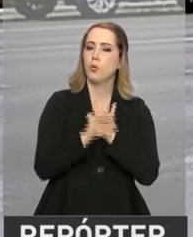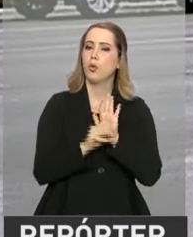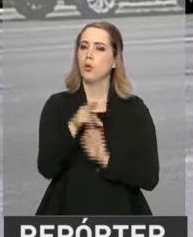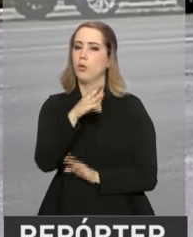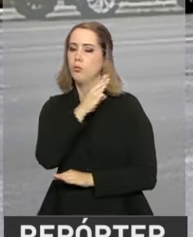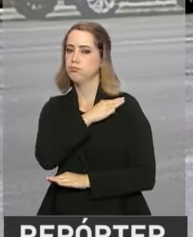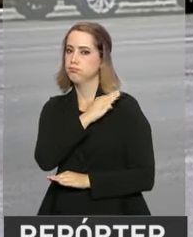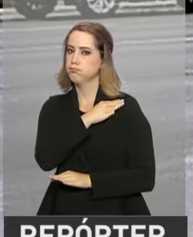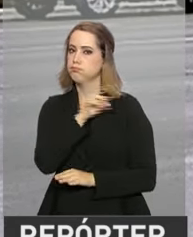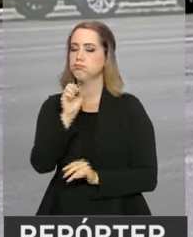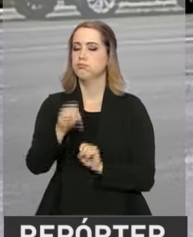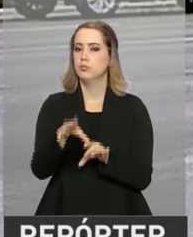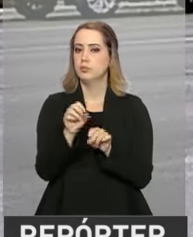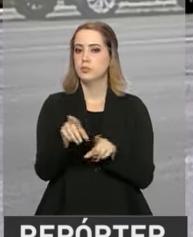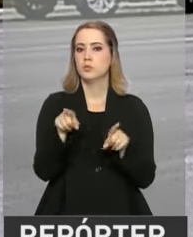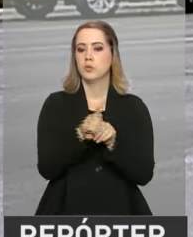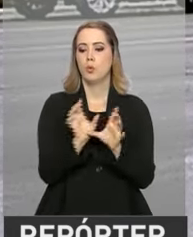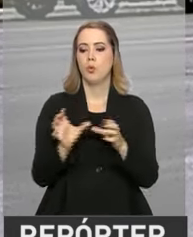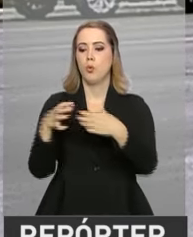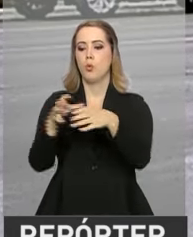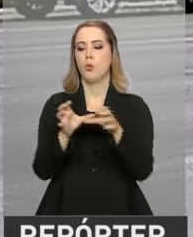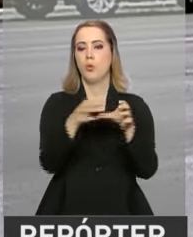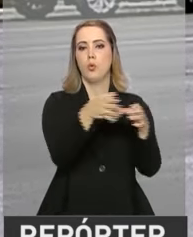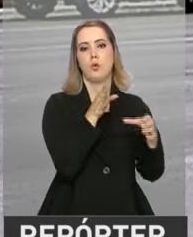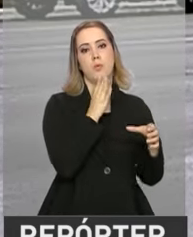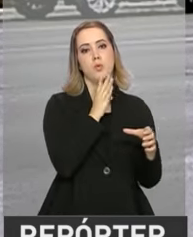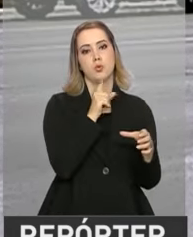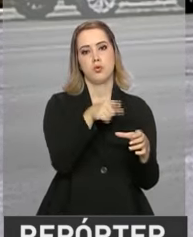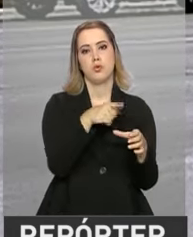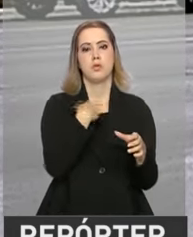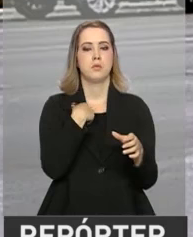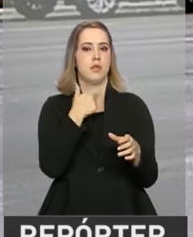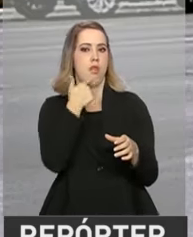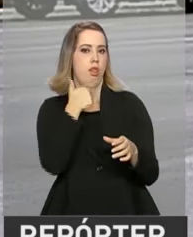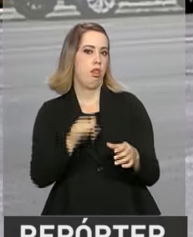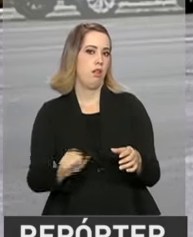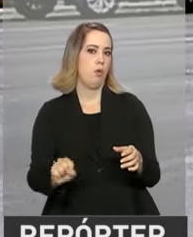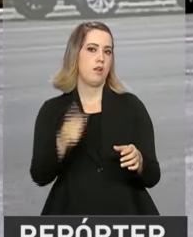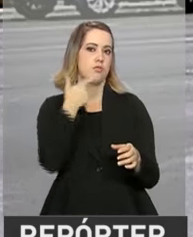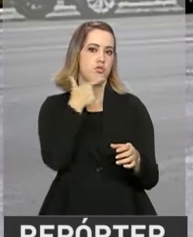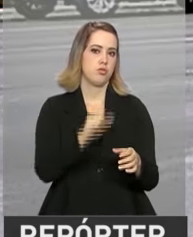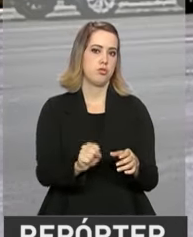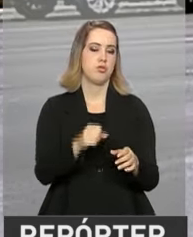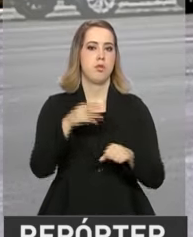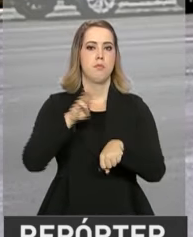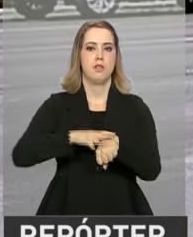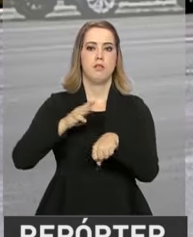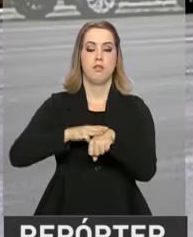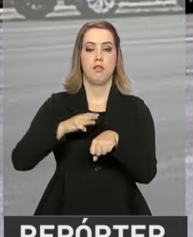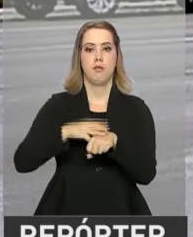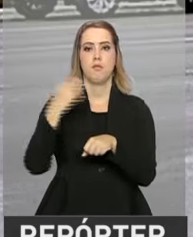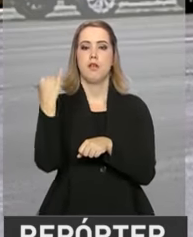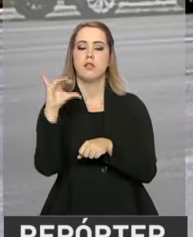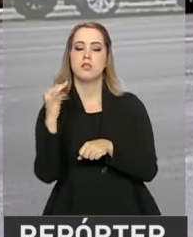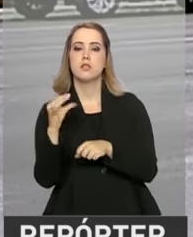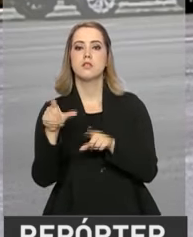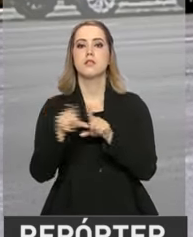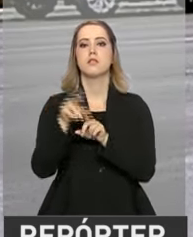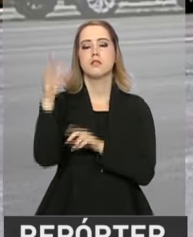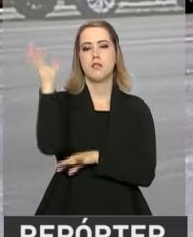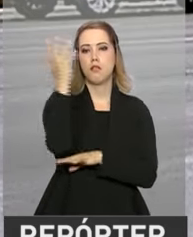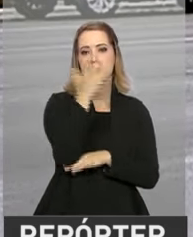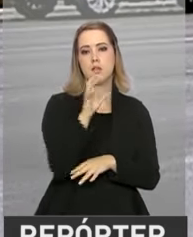médio sejam organizados por áreas do conhecimento, linguagens, matemática, ciências da natureza e ciências